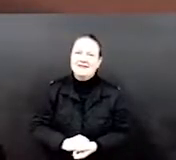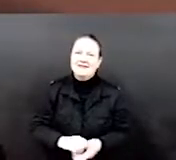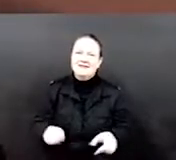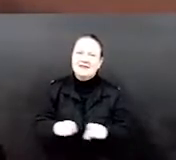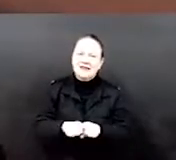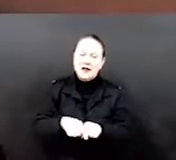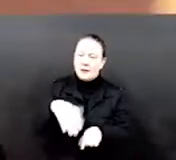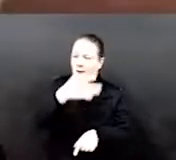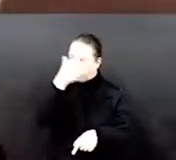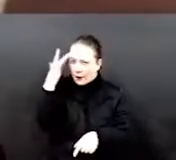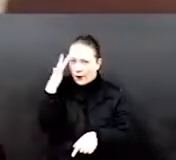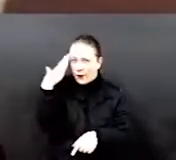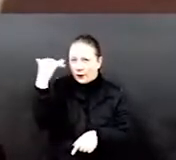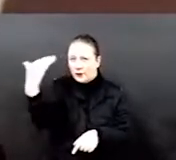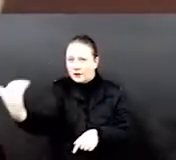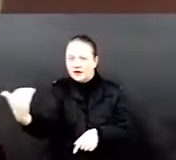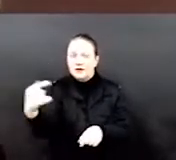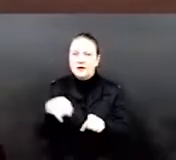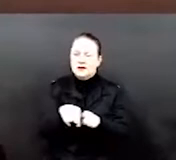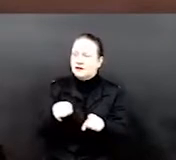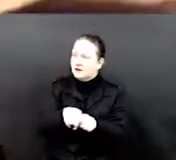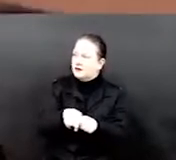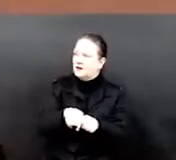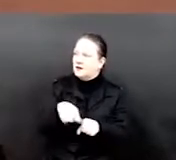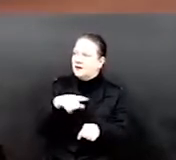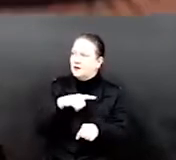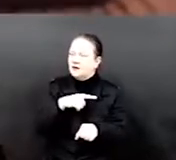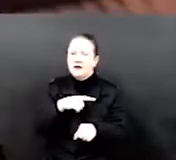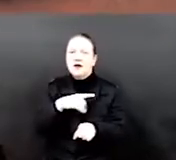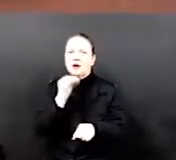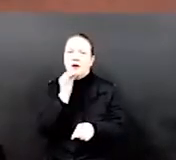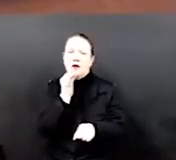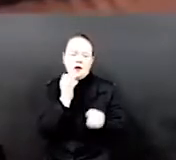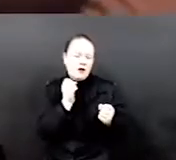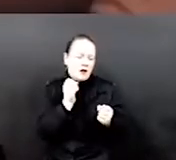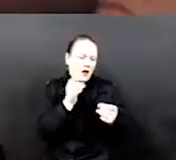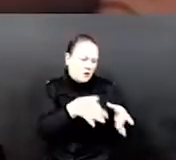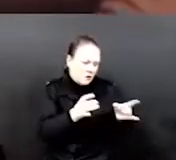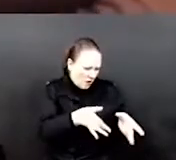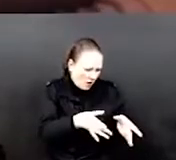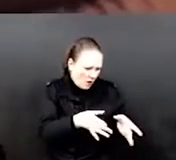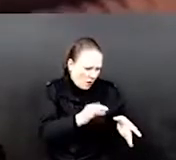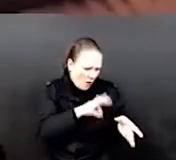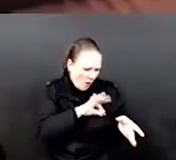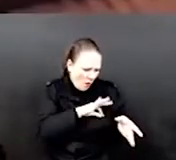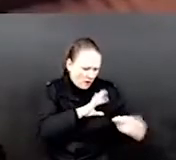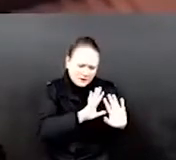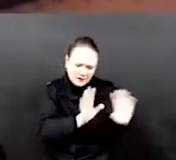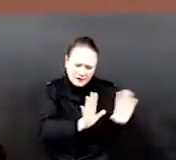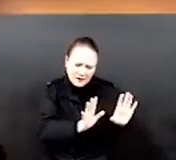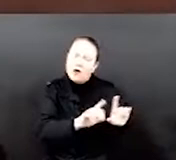nossos artistas, os primeiros a fecharem, os primeiros a abrirem mão do seu ganha-pão nesse mercado, né,